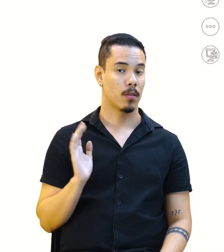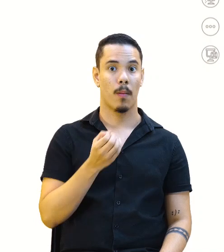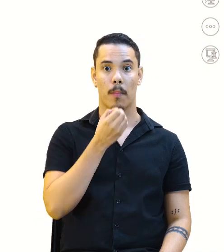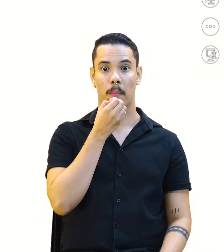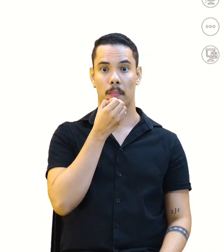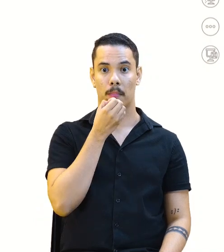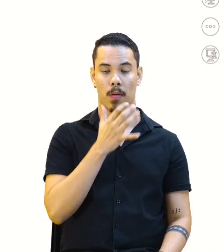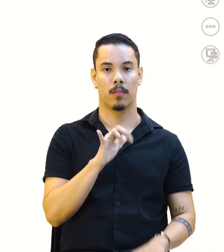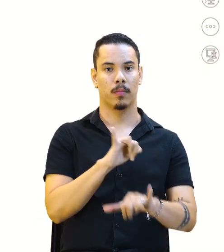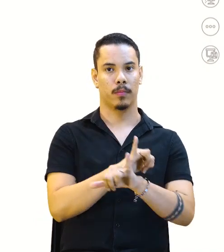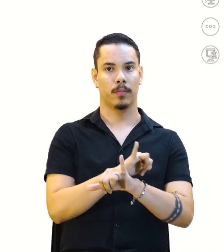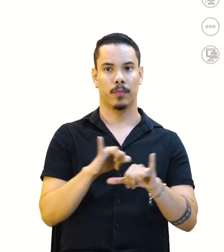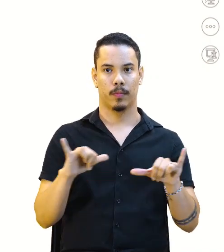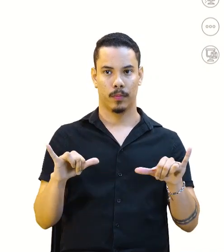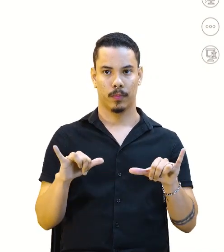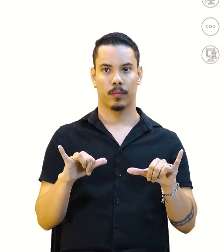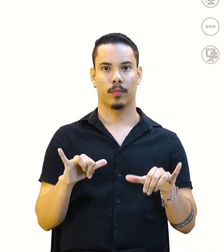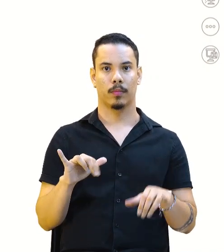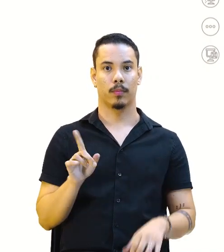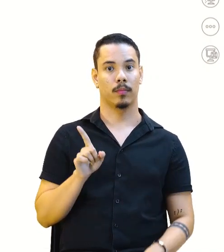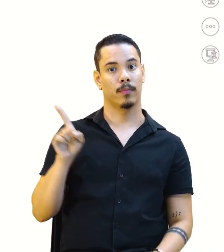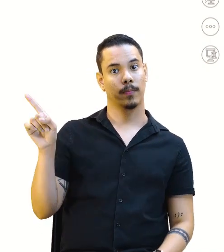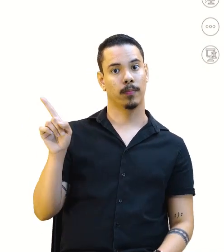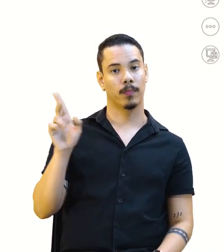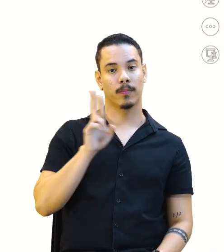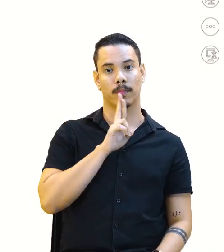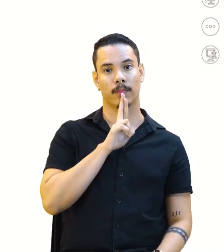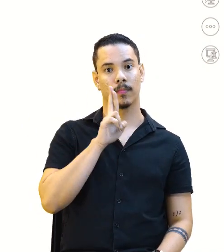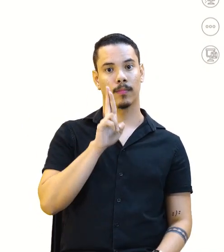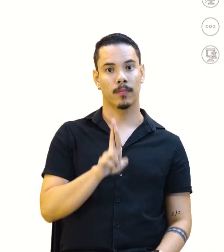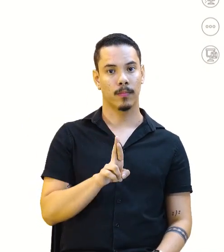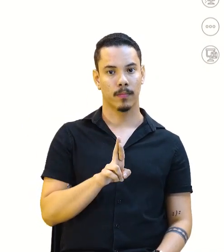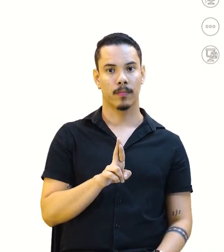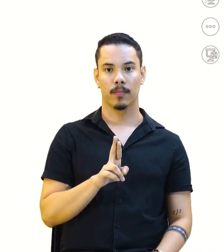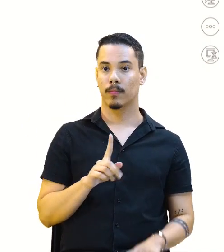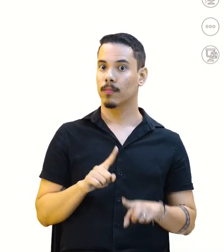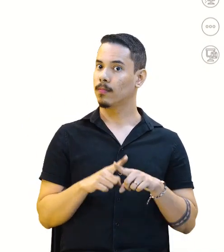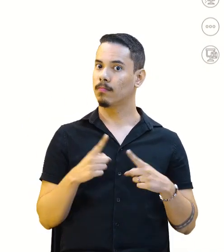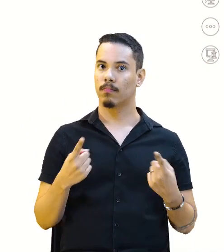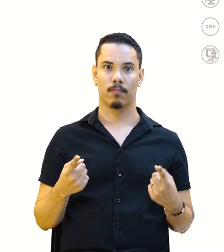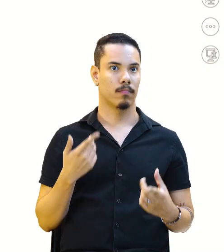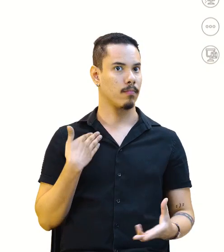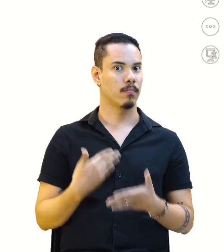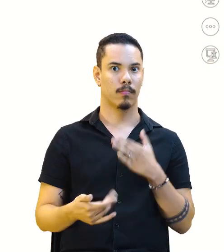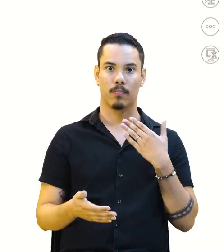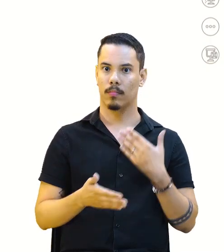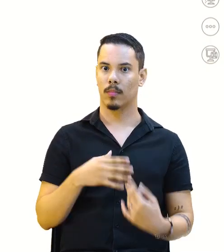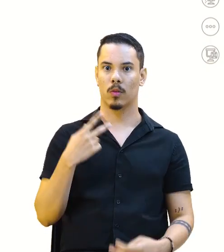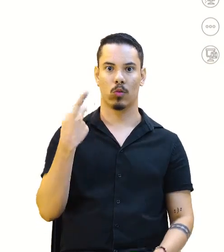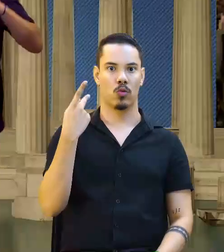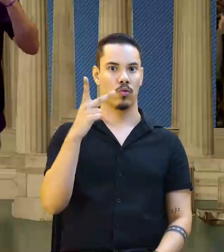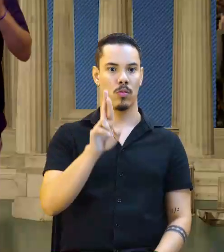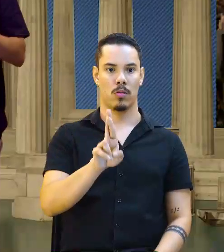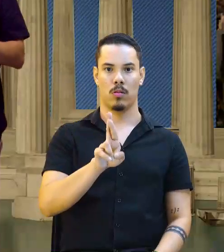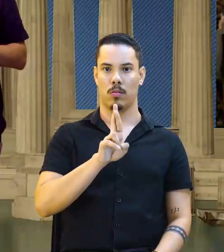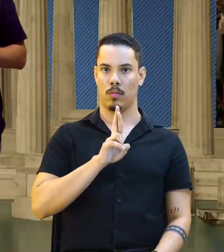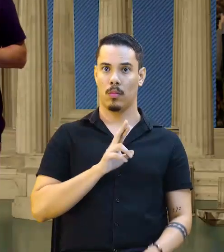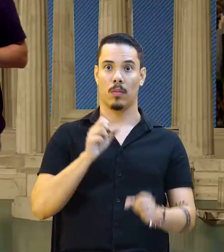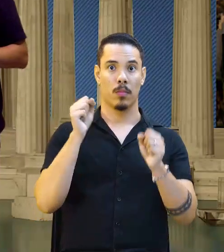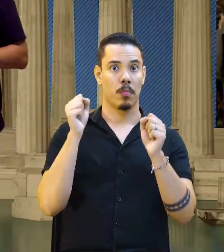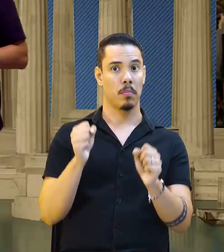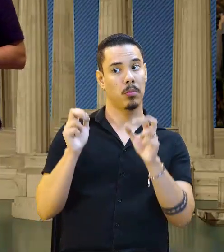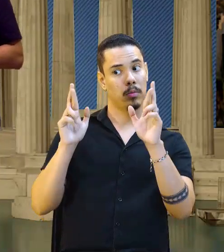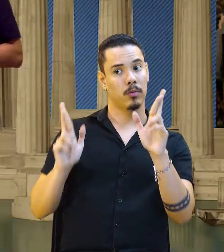pessoal, olha só, a resposta já está aí, mas independente de qual foi a resposta que vocês deram, pode ter sido diferente